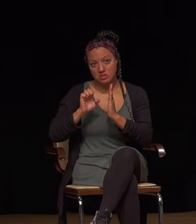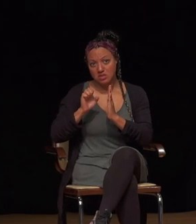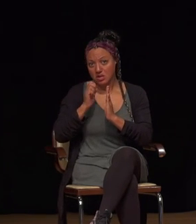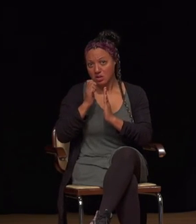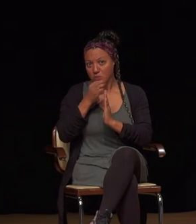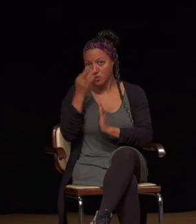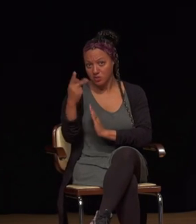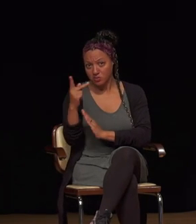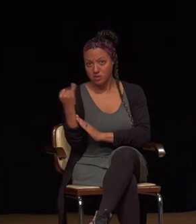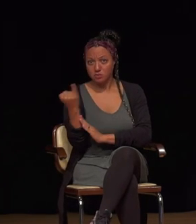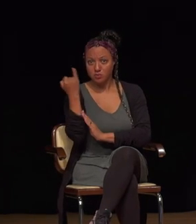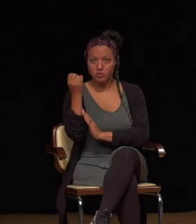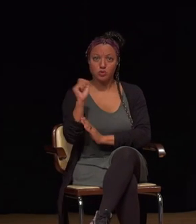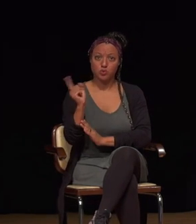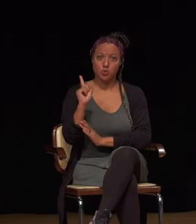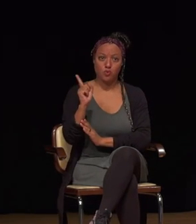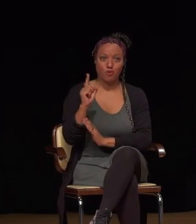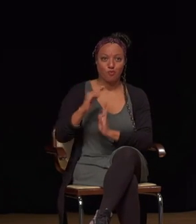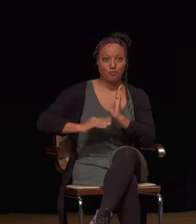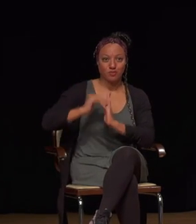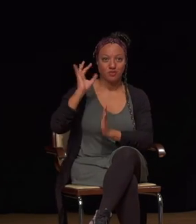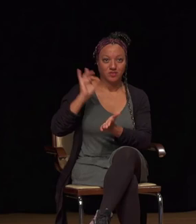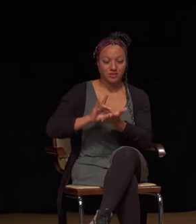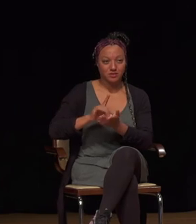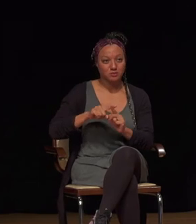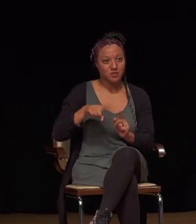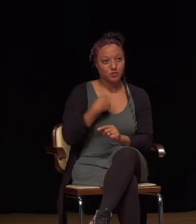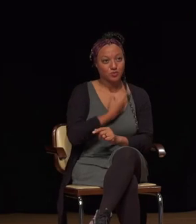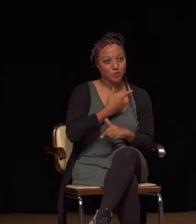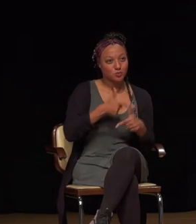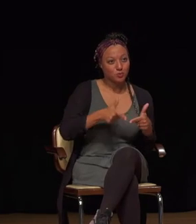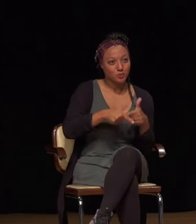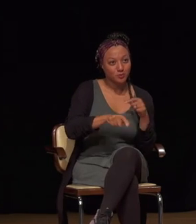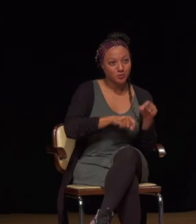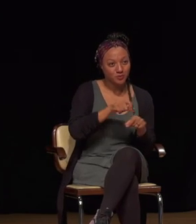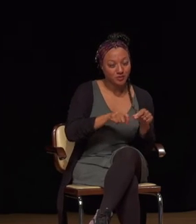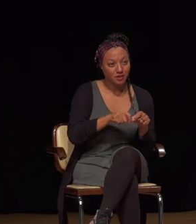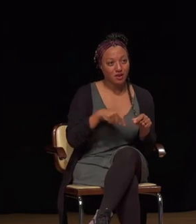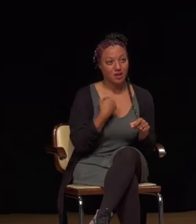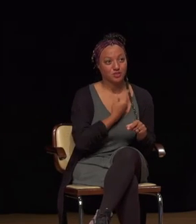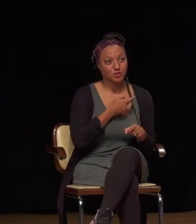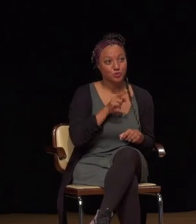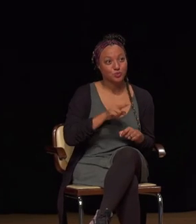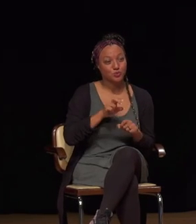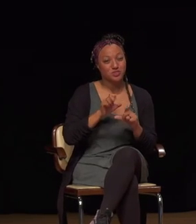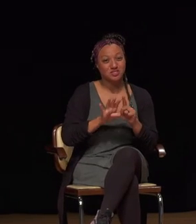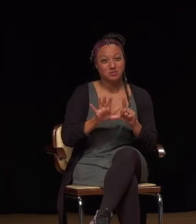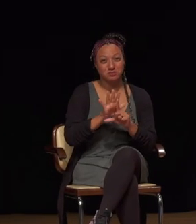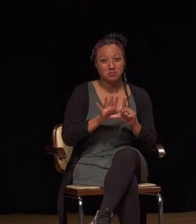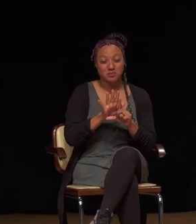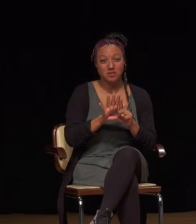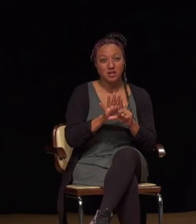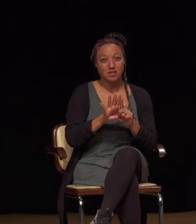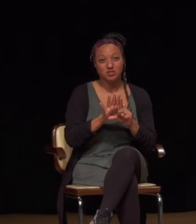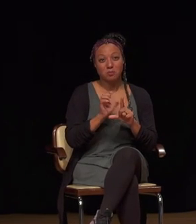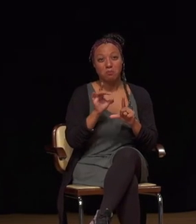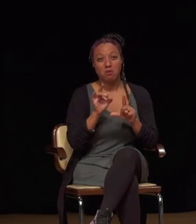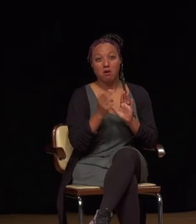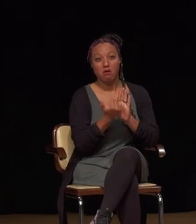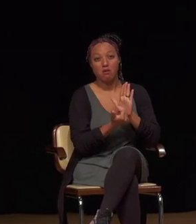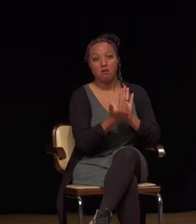ou não serem verista é o nosso problema é a nossa questão porque nós usamos imagens muitas vezes como